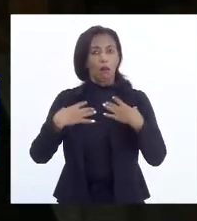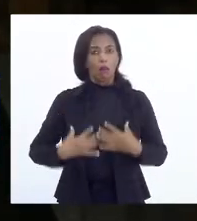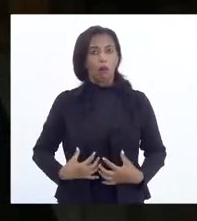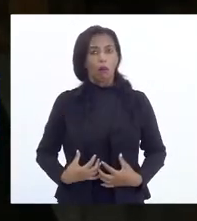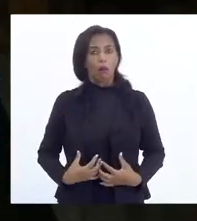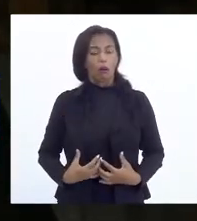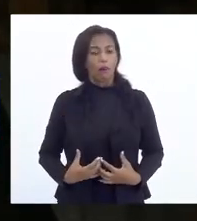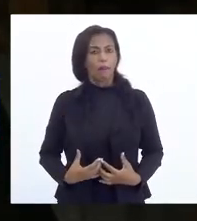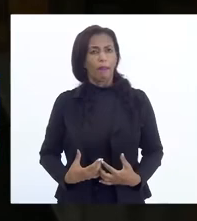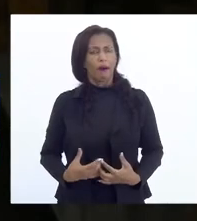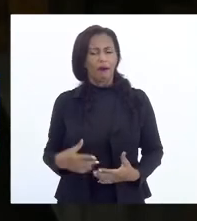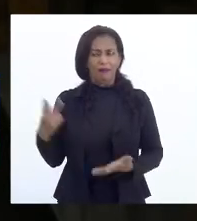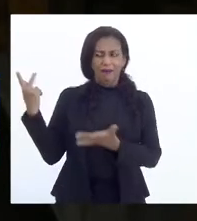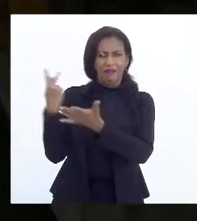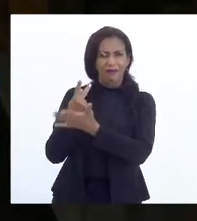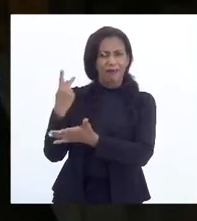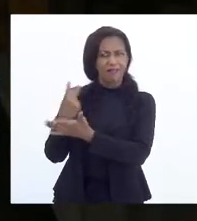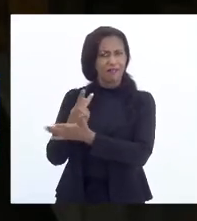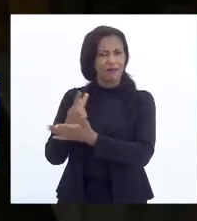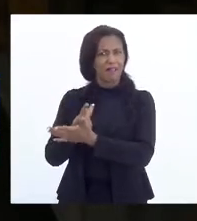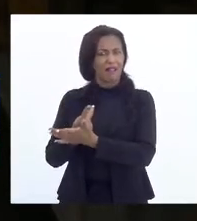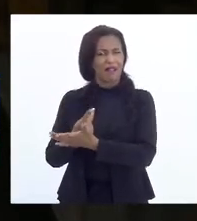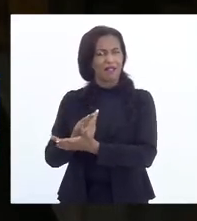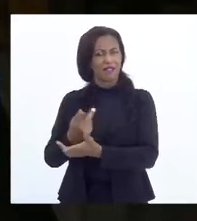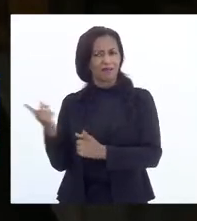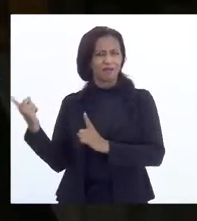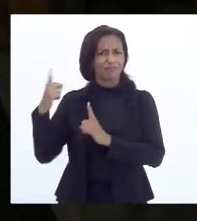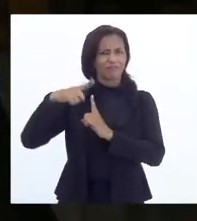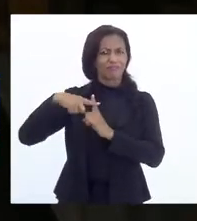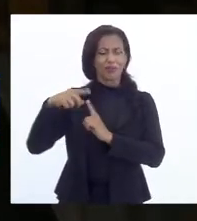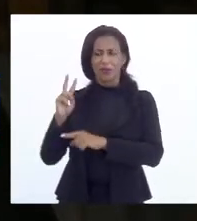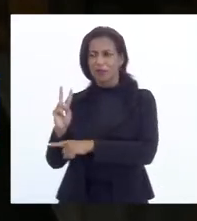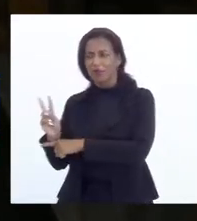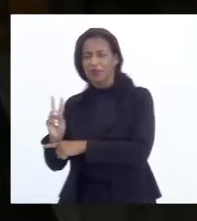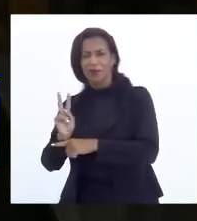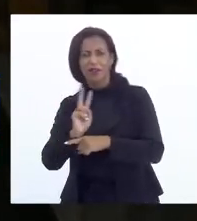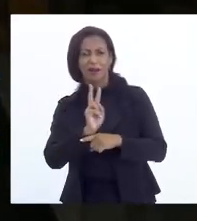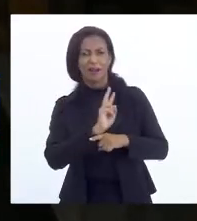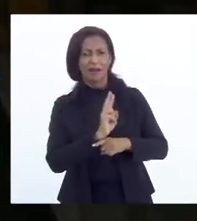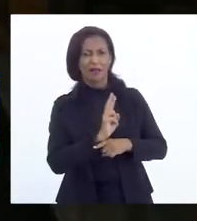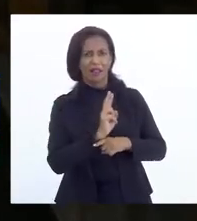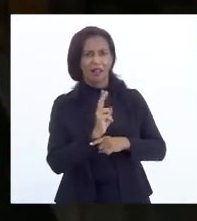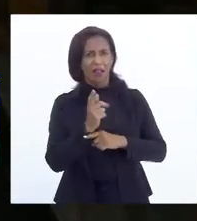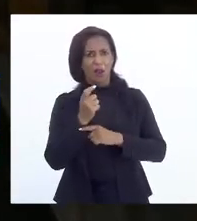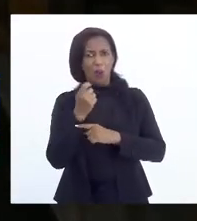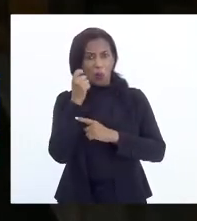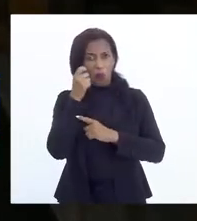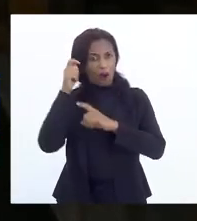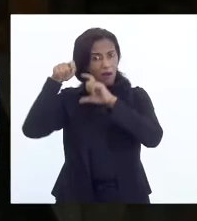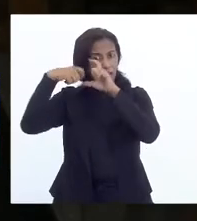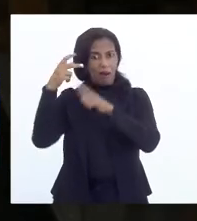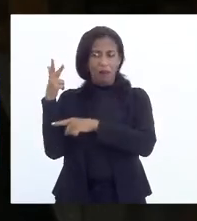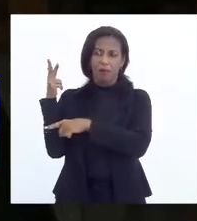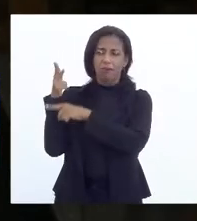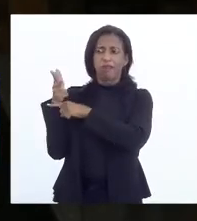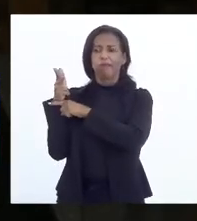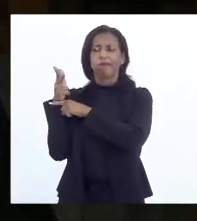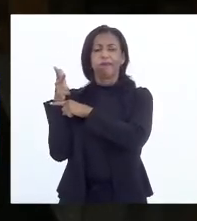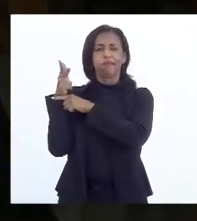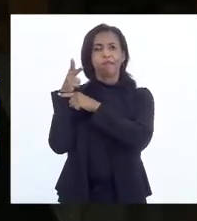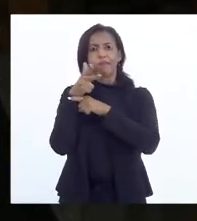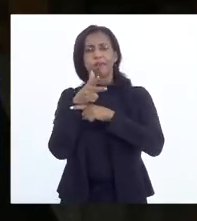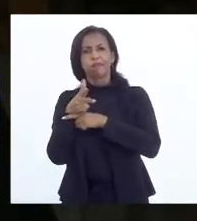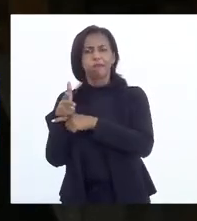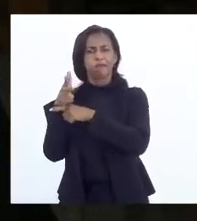absolutamente impróprias para o tipo de procedimento fiscalizatório, com câmeras em punho. E por que